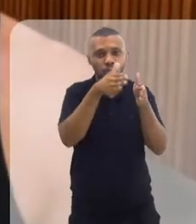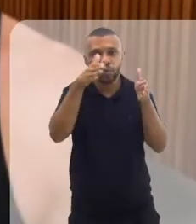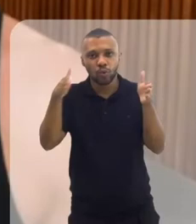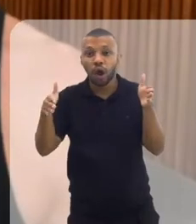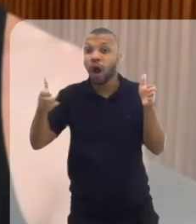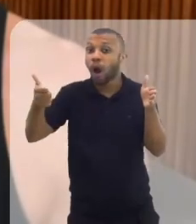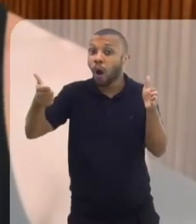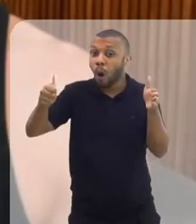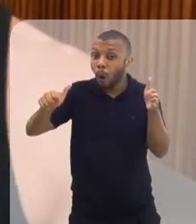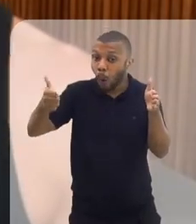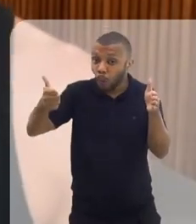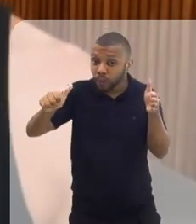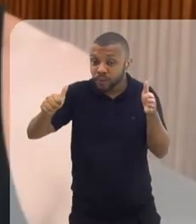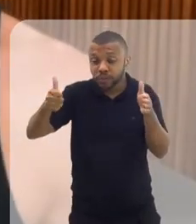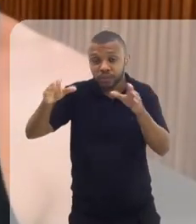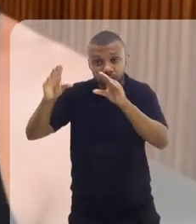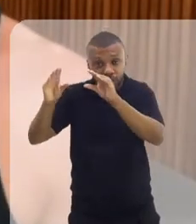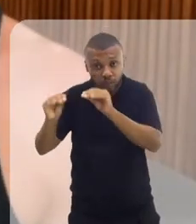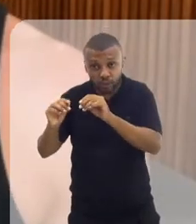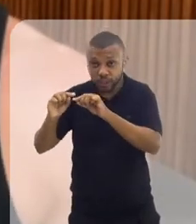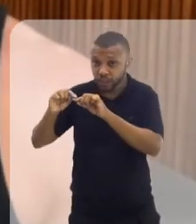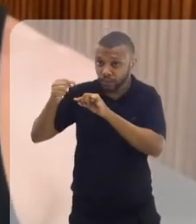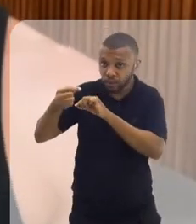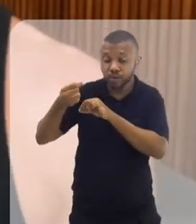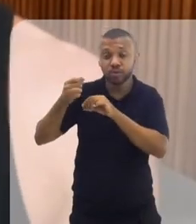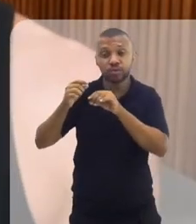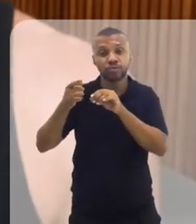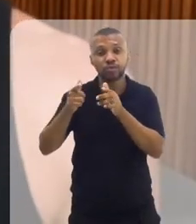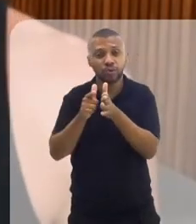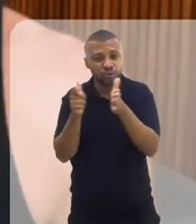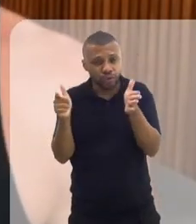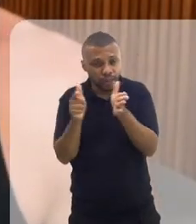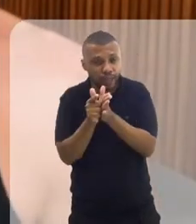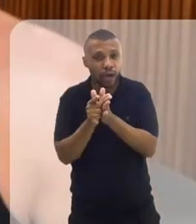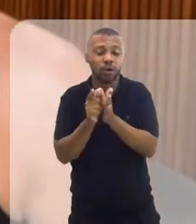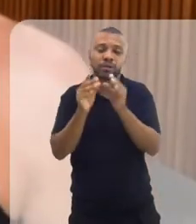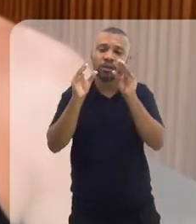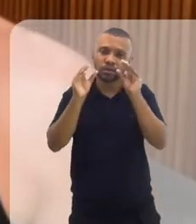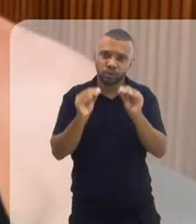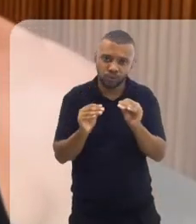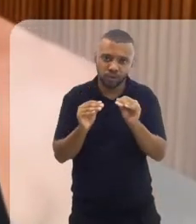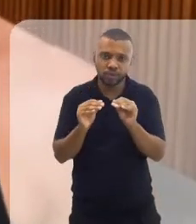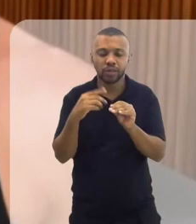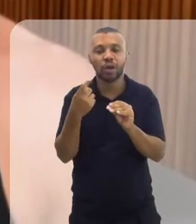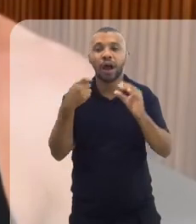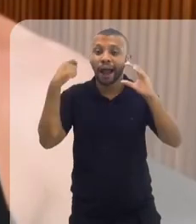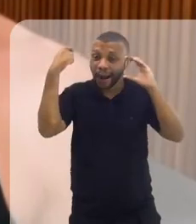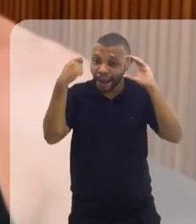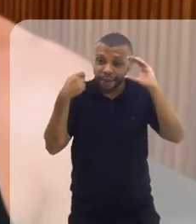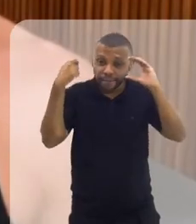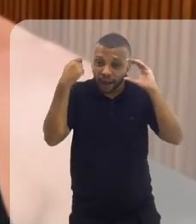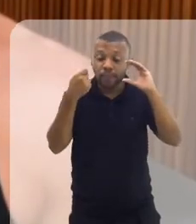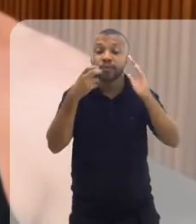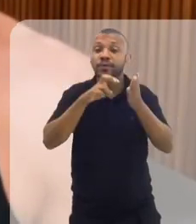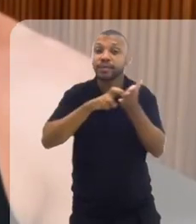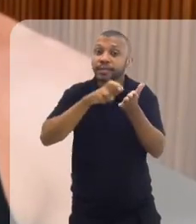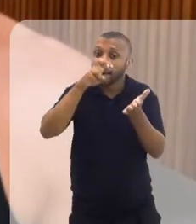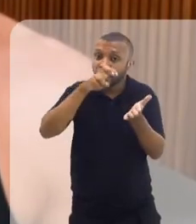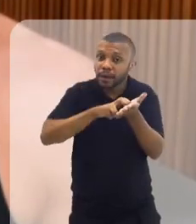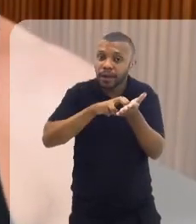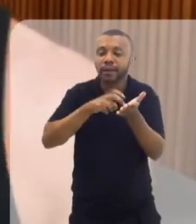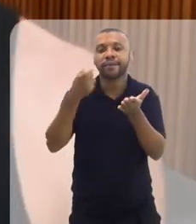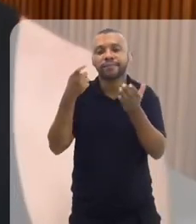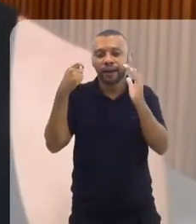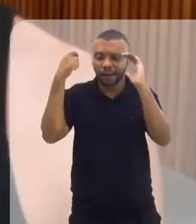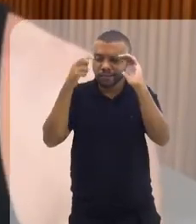depois ia até às 11 horas da noite, e depois o jornal da noite, que o irmão que apresentava, ainda nós gravávamos o